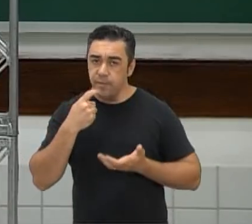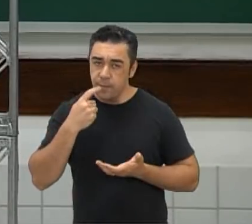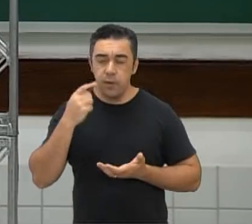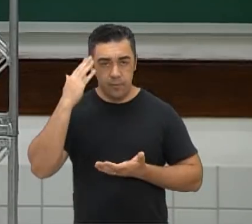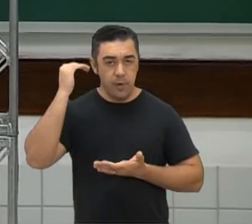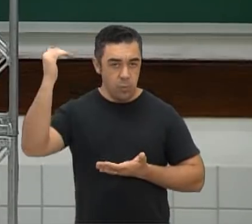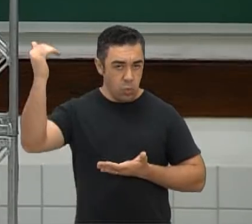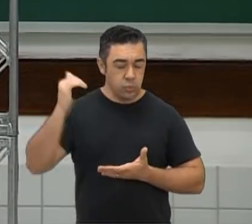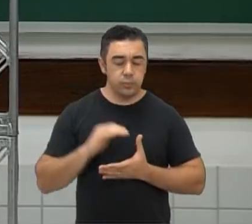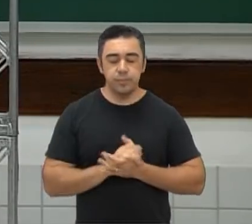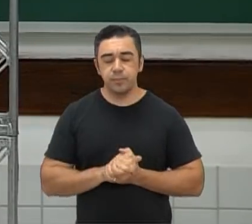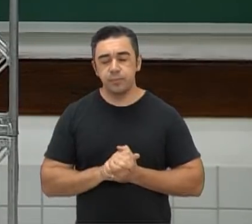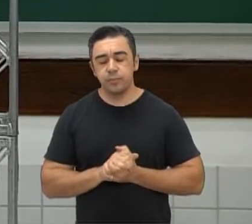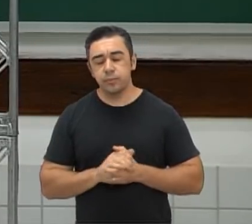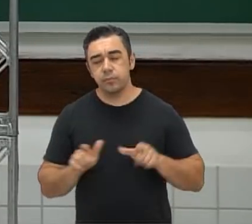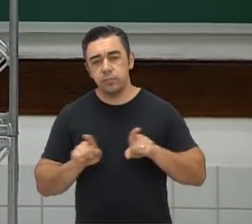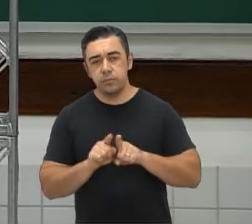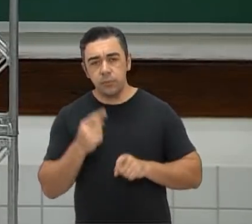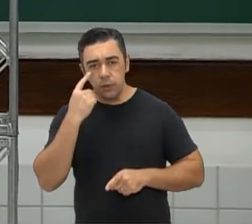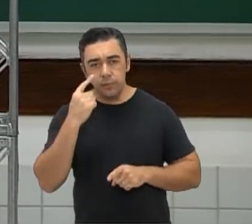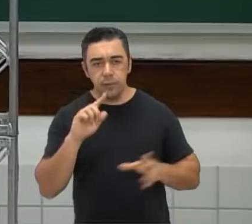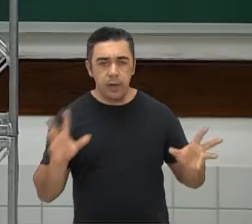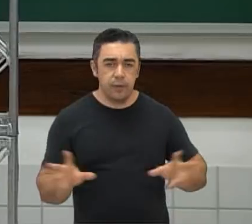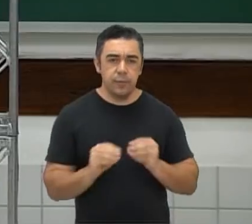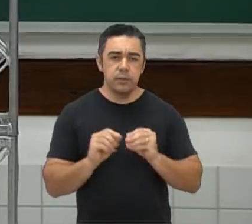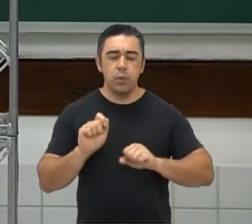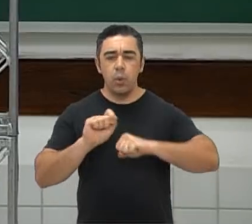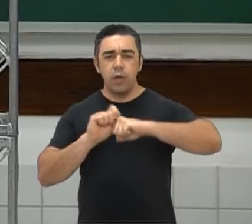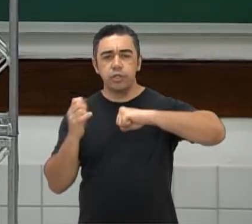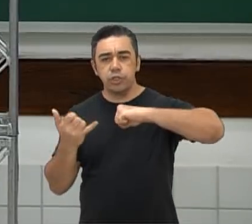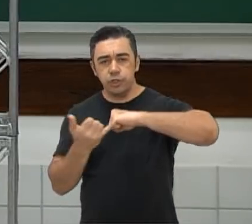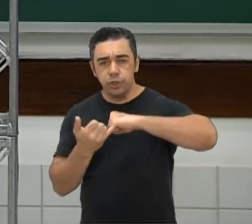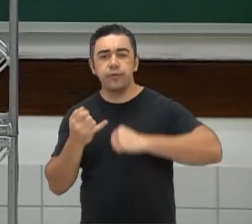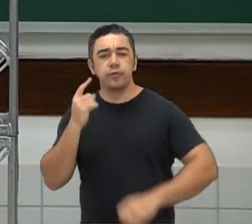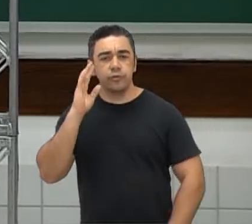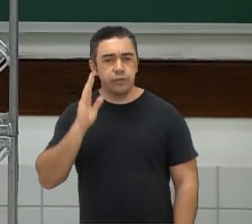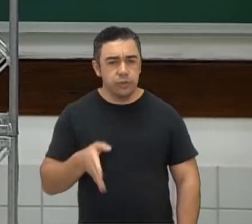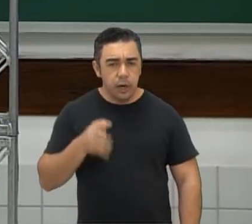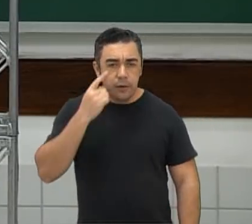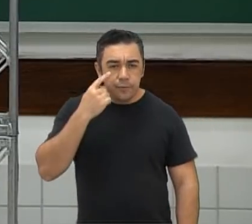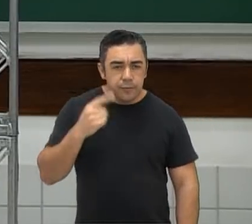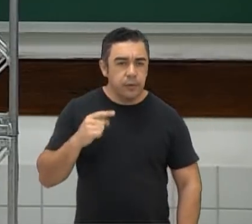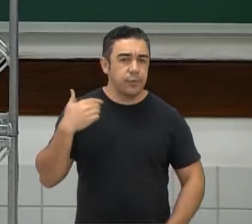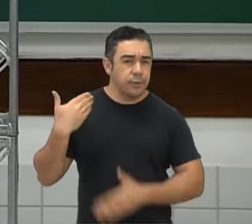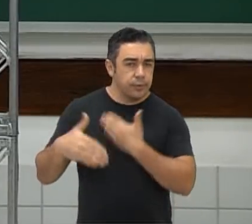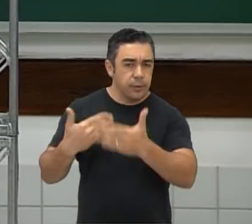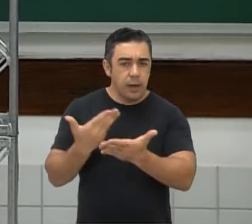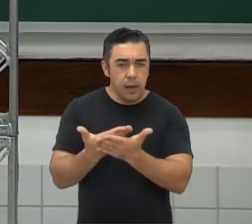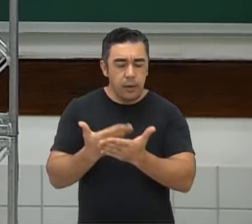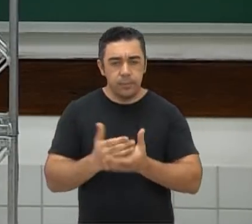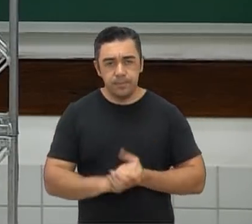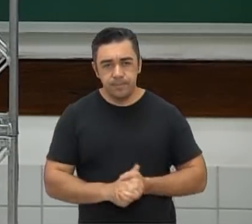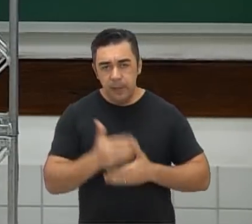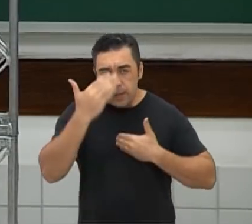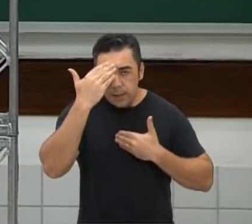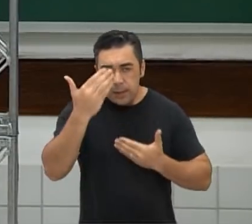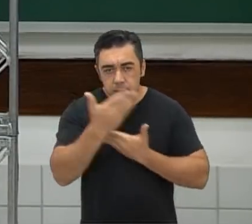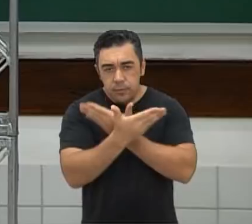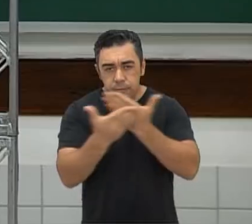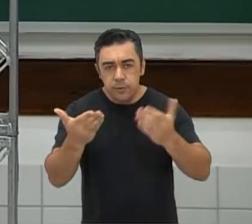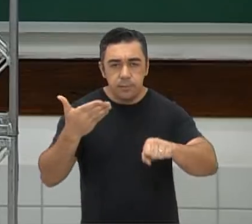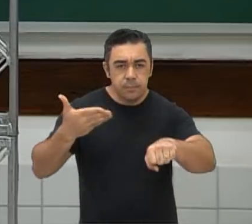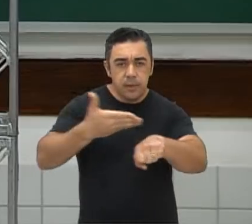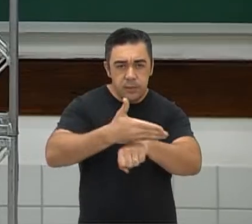bem famoso, né, e fizemos a revisão dos adjetivos, né, que a gente já vem trabalhando também em outras aulas. Agradeço